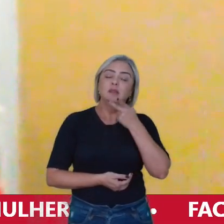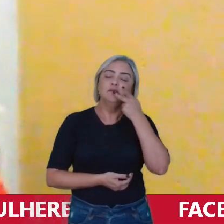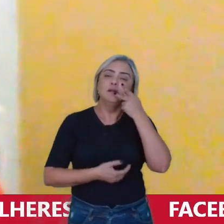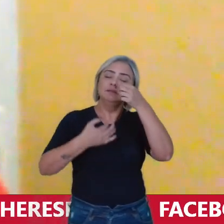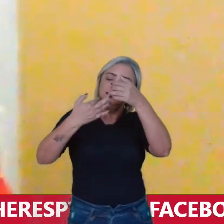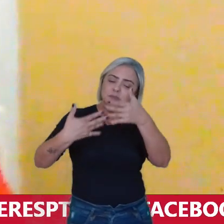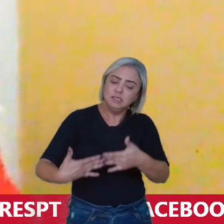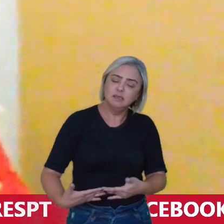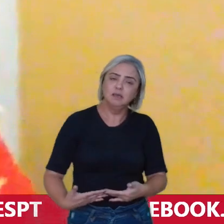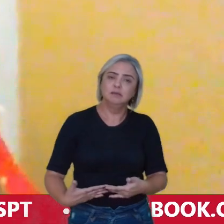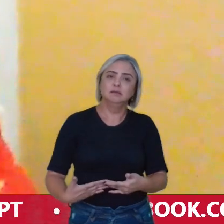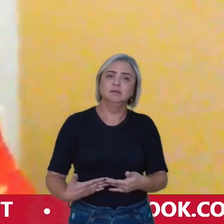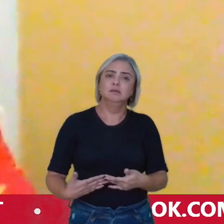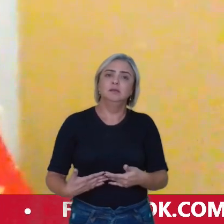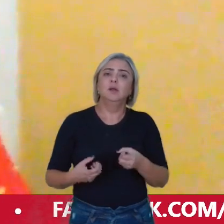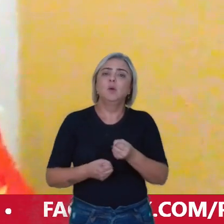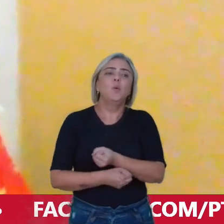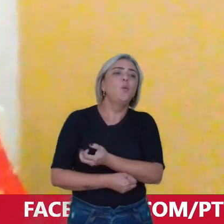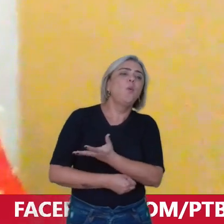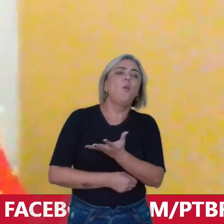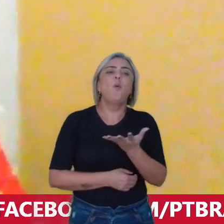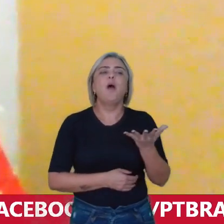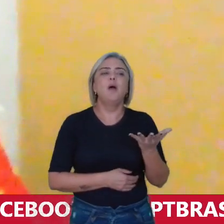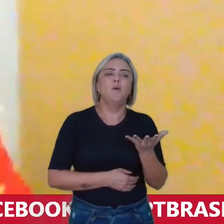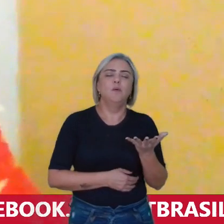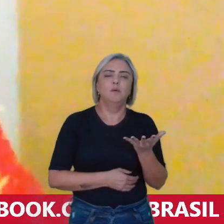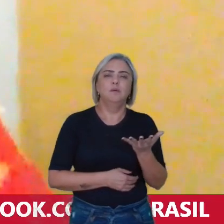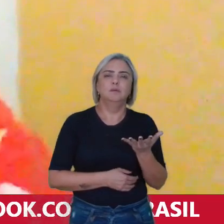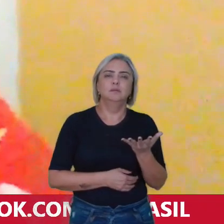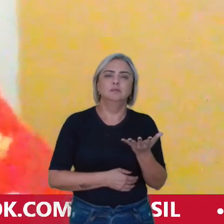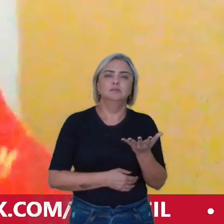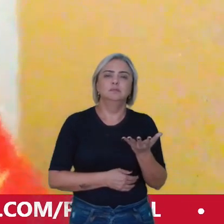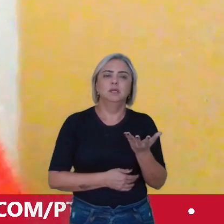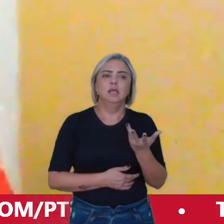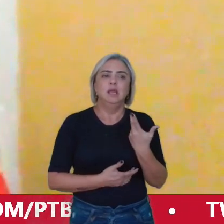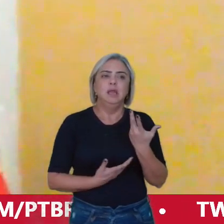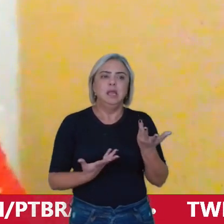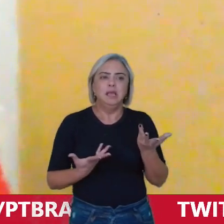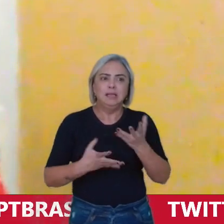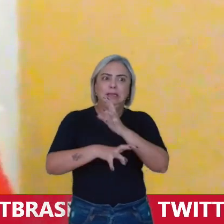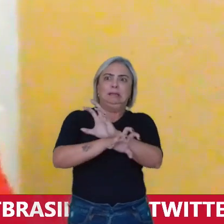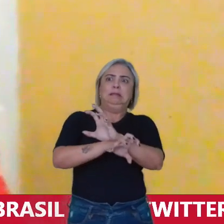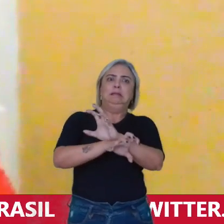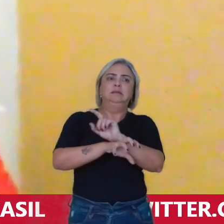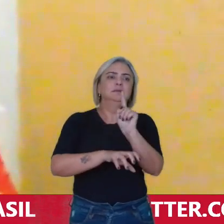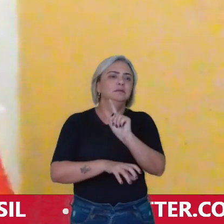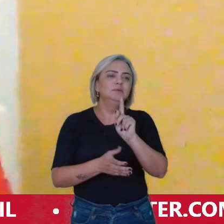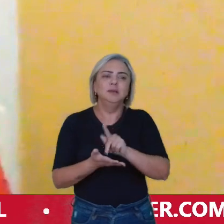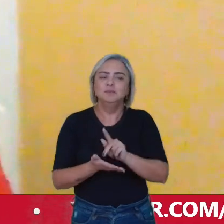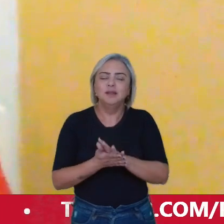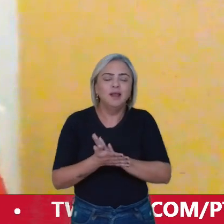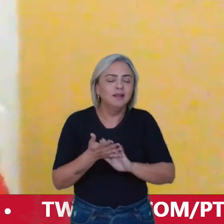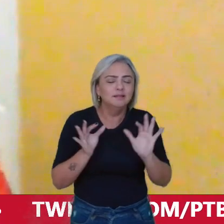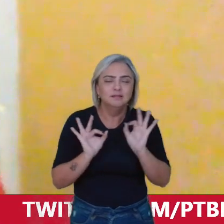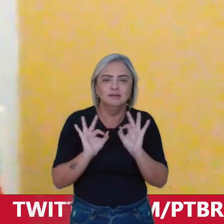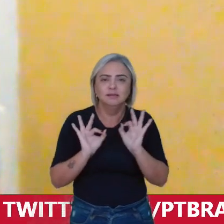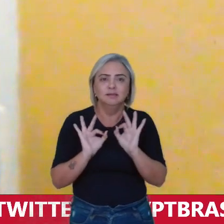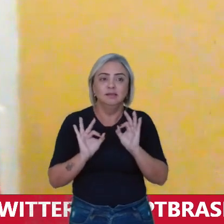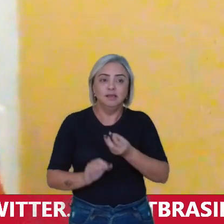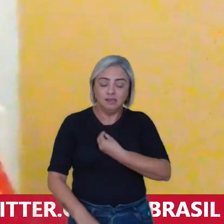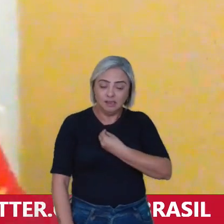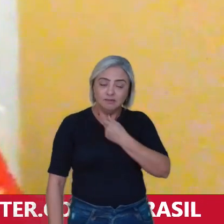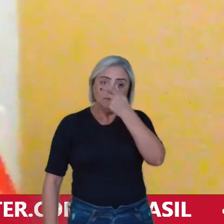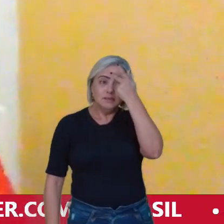um pouco sobre qual é esse monstro que colocaram, que na realidade não é monstro nenhum, que é a vida